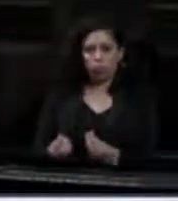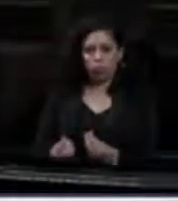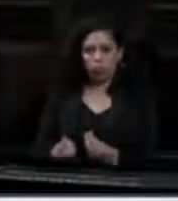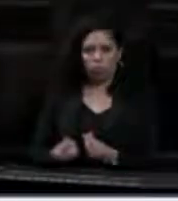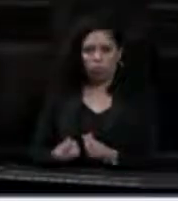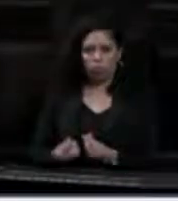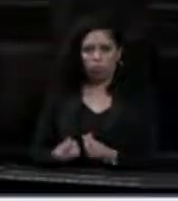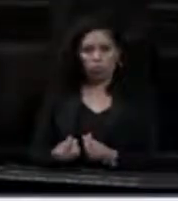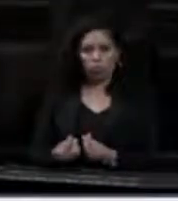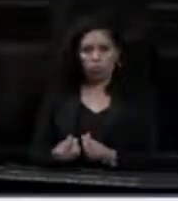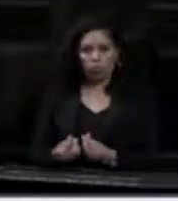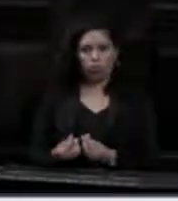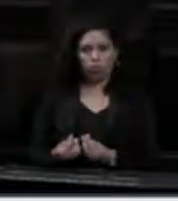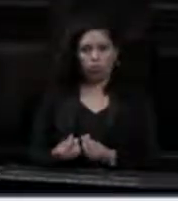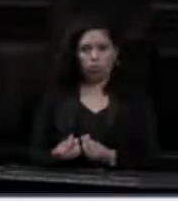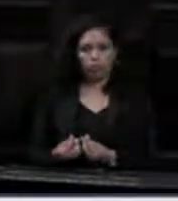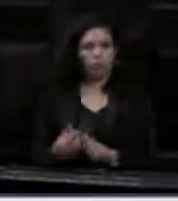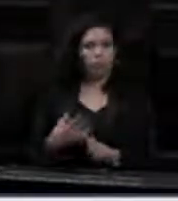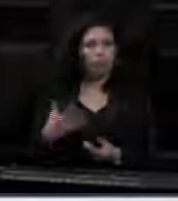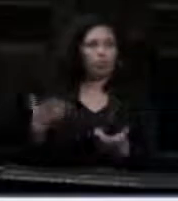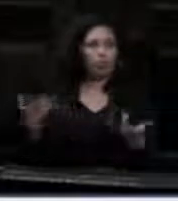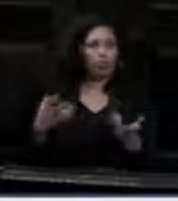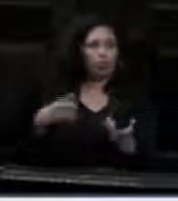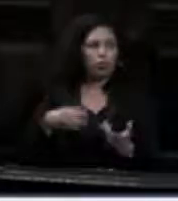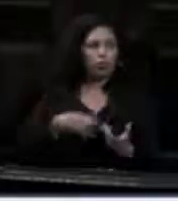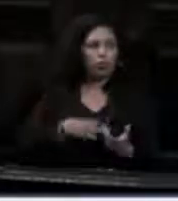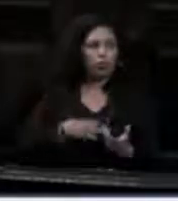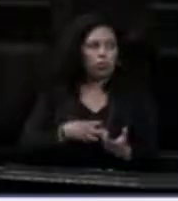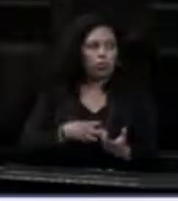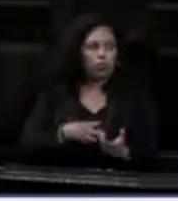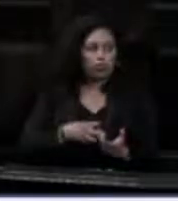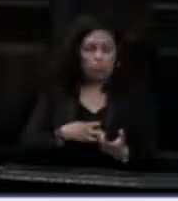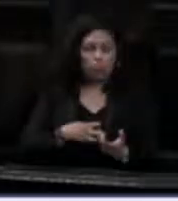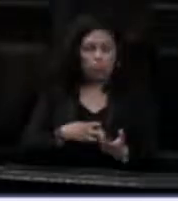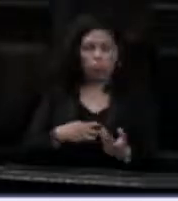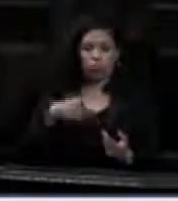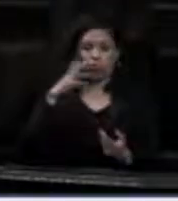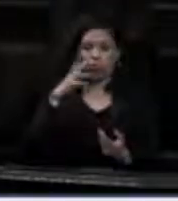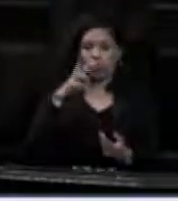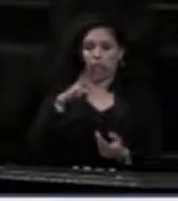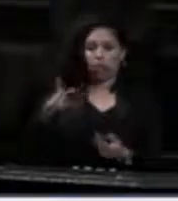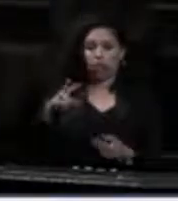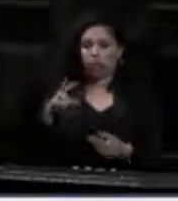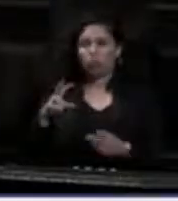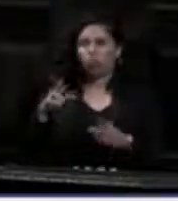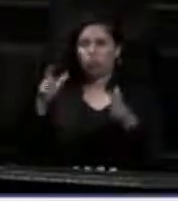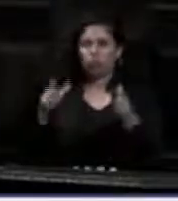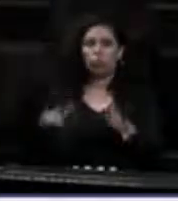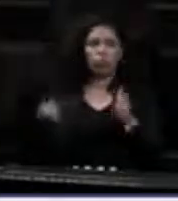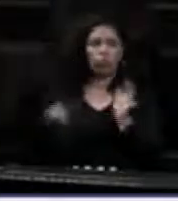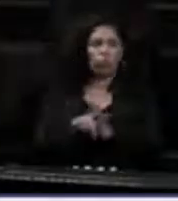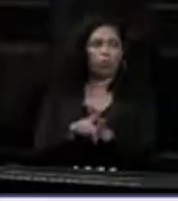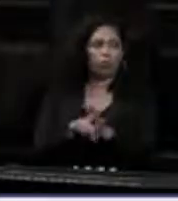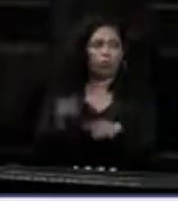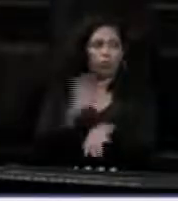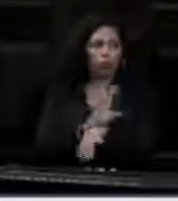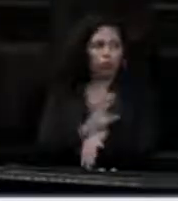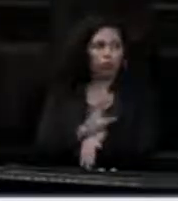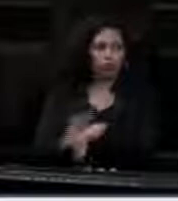e traz aqui para a Assembleia. Então, nesse sentido, o Instituto Cultural Nitem, que tem